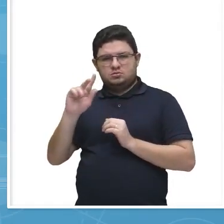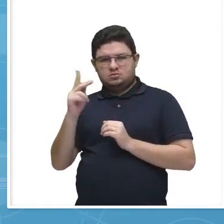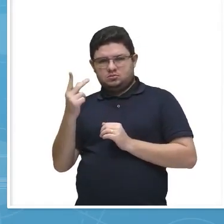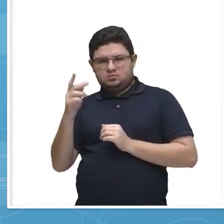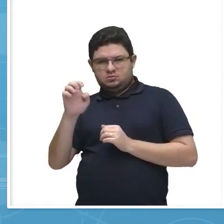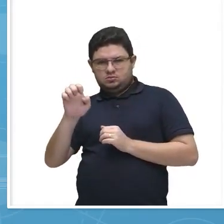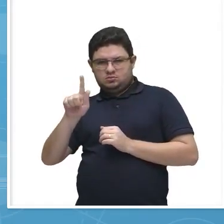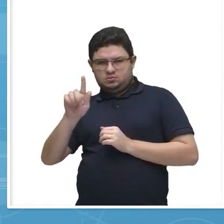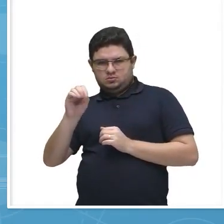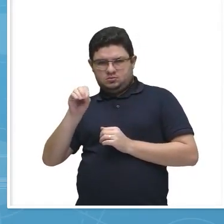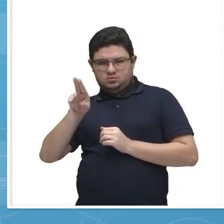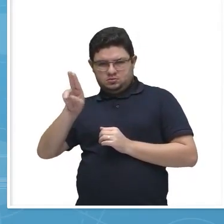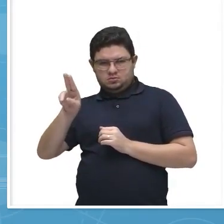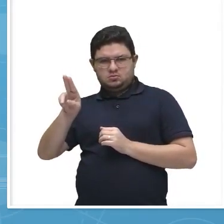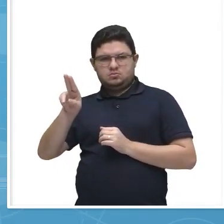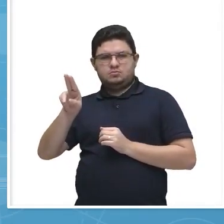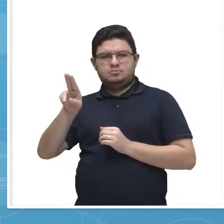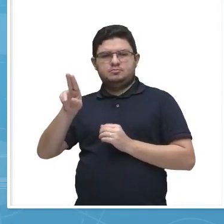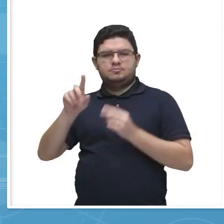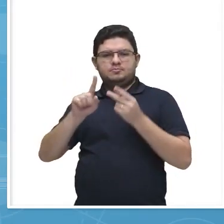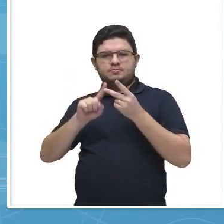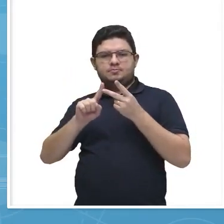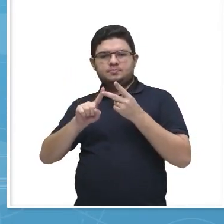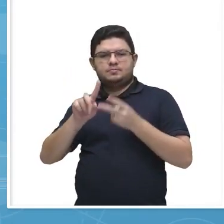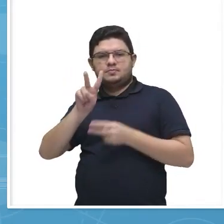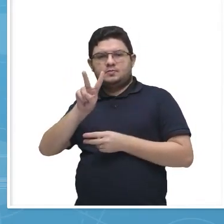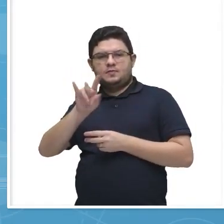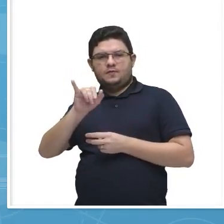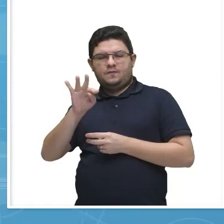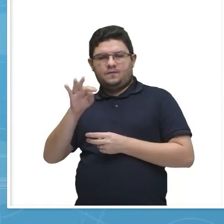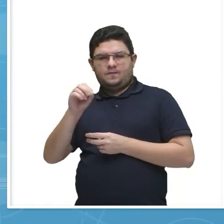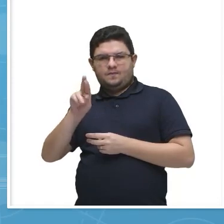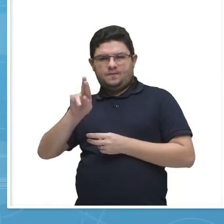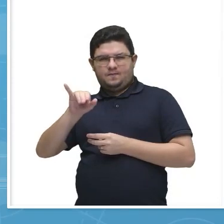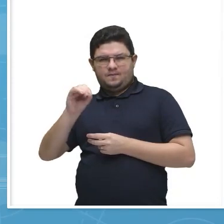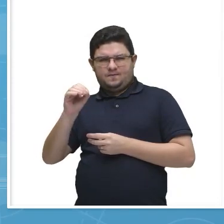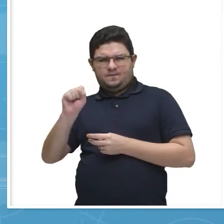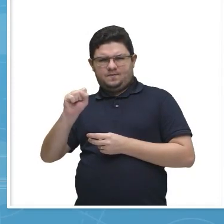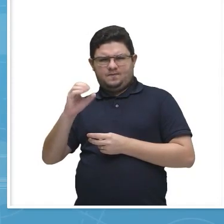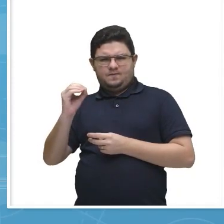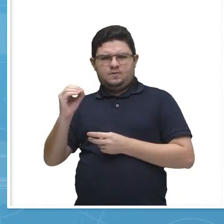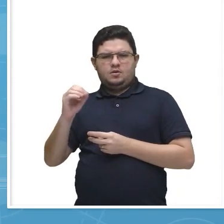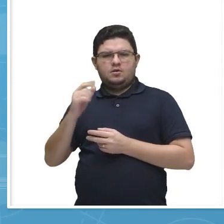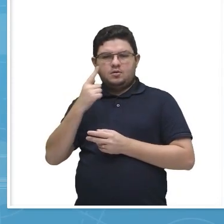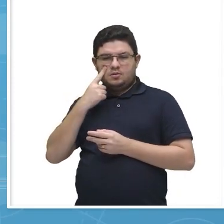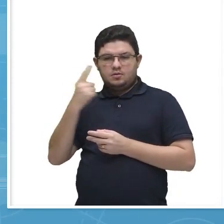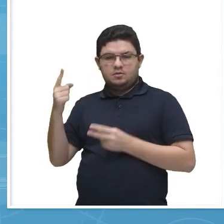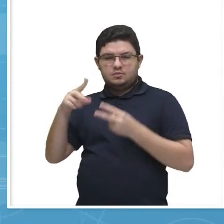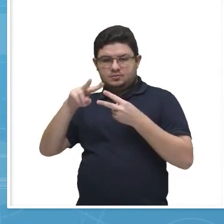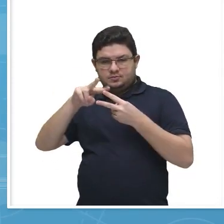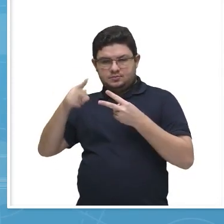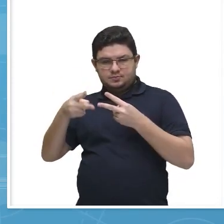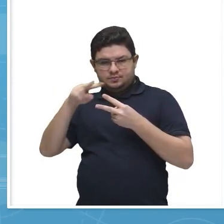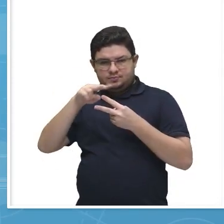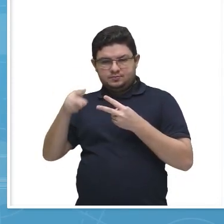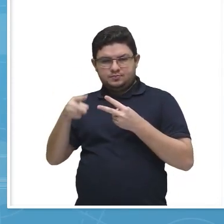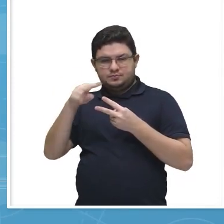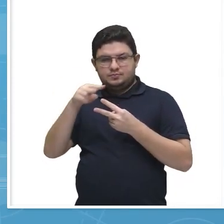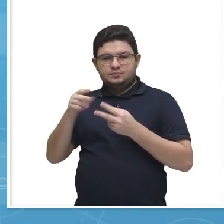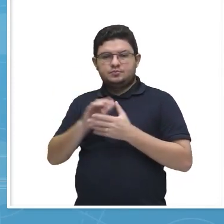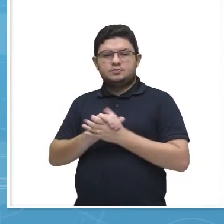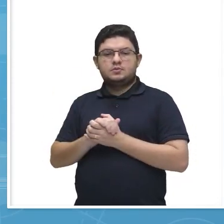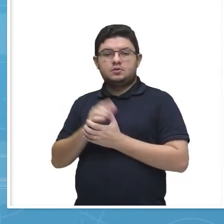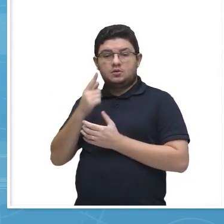nome, eu vou chamar de predicado verbo nominal. Colocando aqui, predicado,